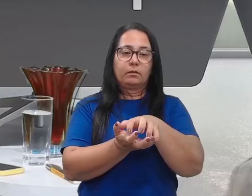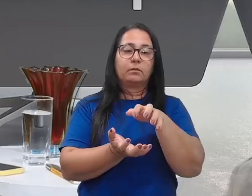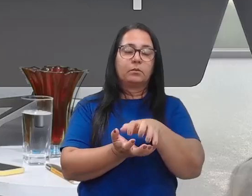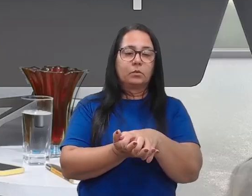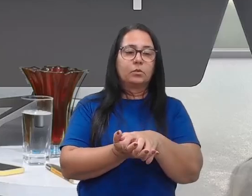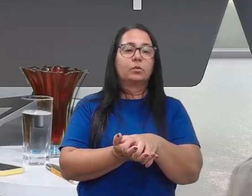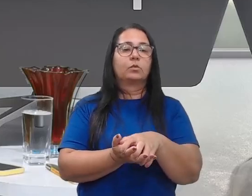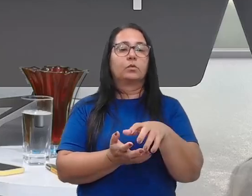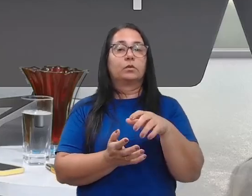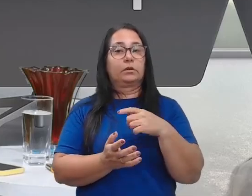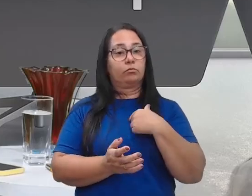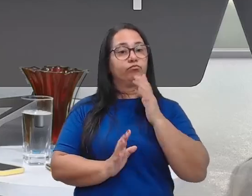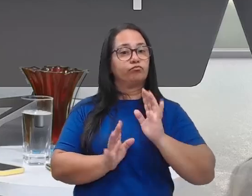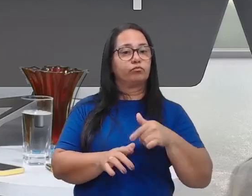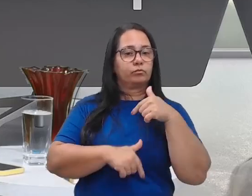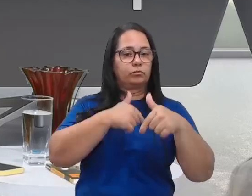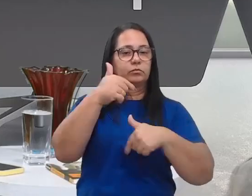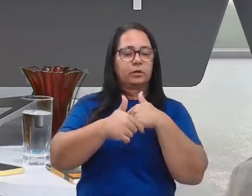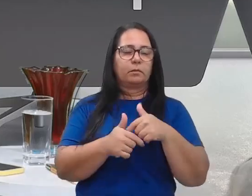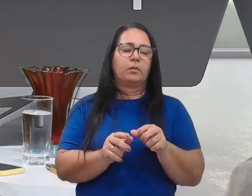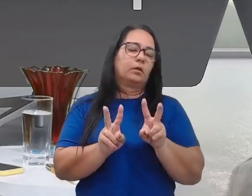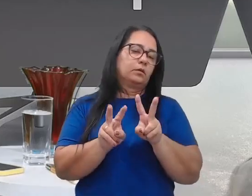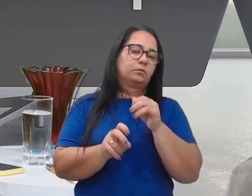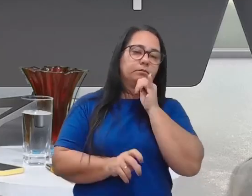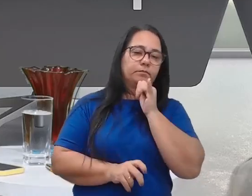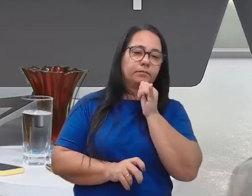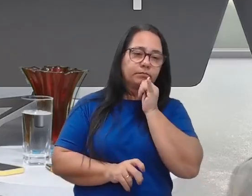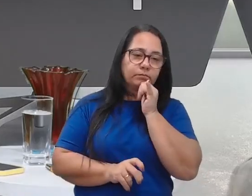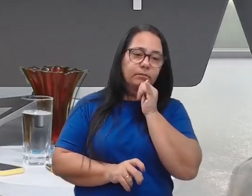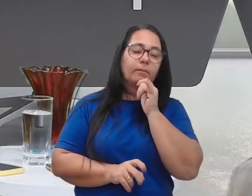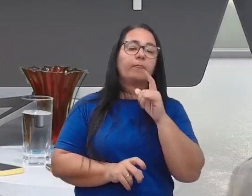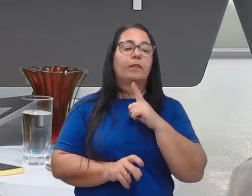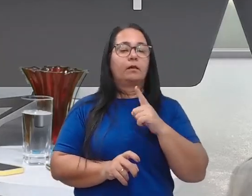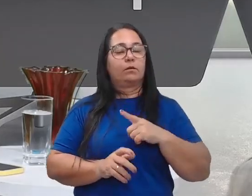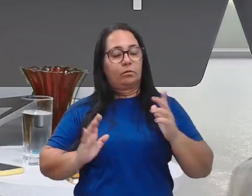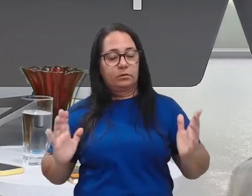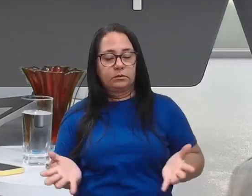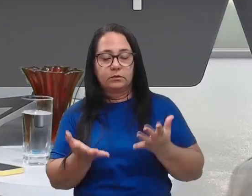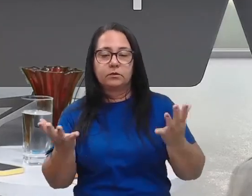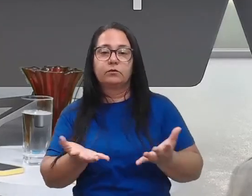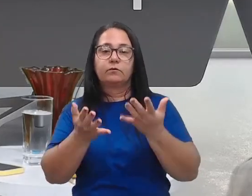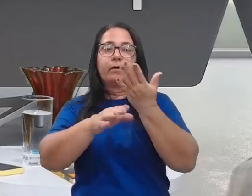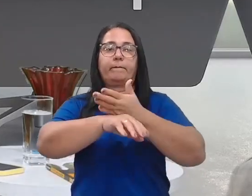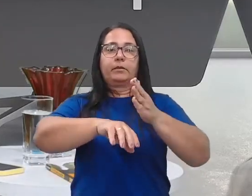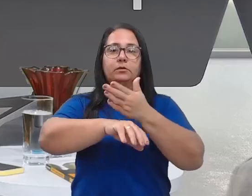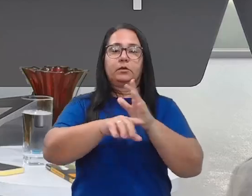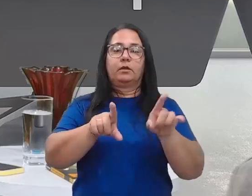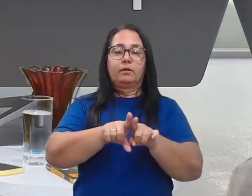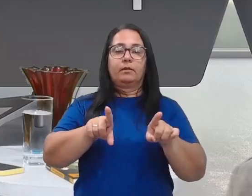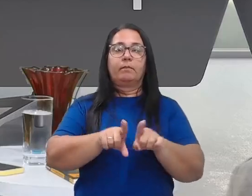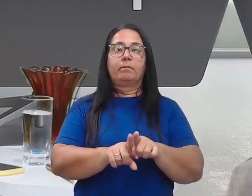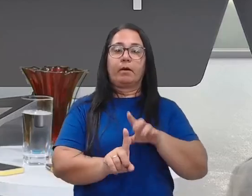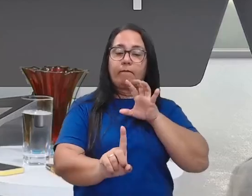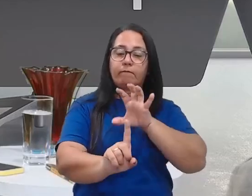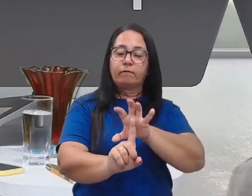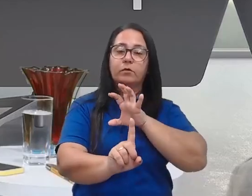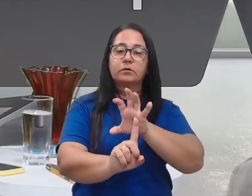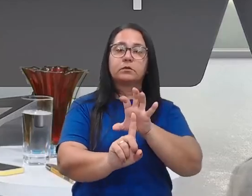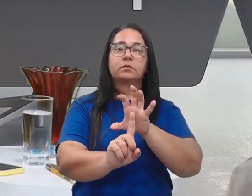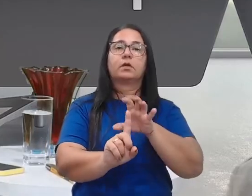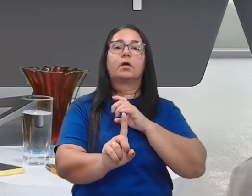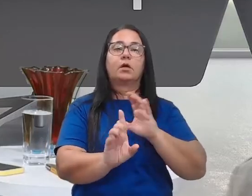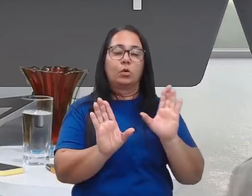é justamente de incentivar, instigar e praticamente forçar esse grupo de empresários a